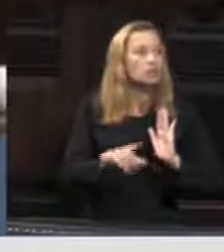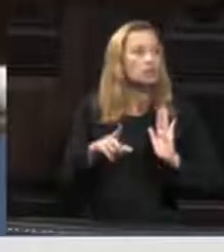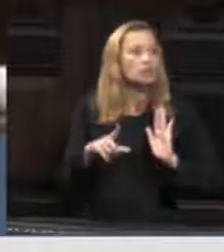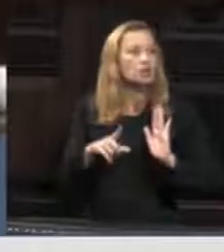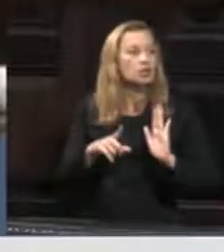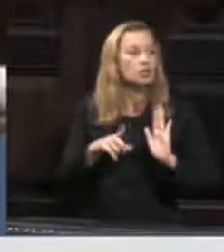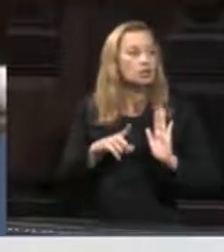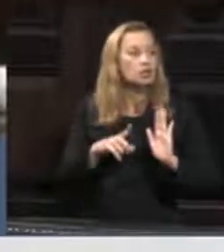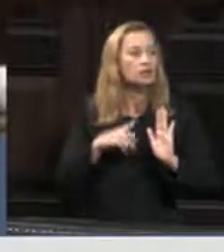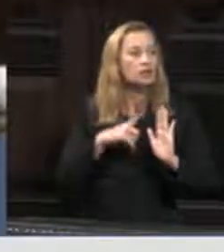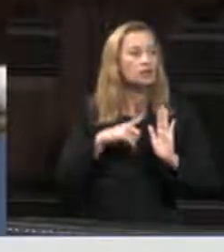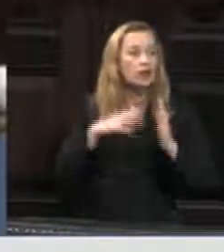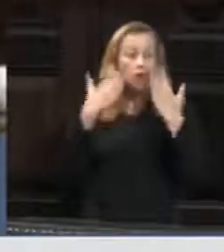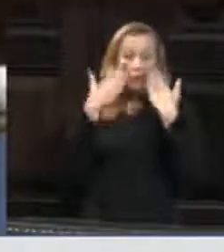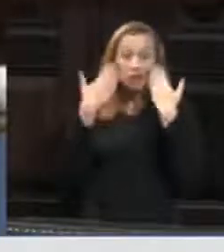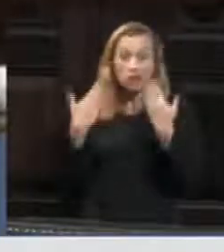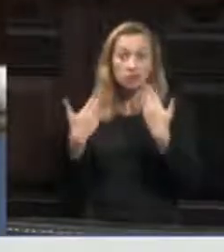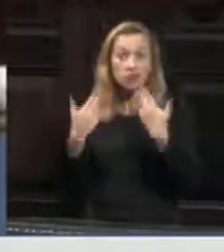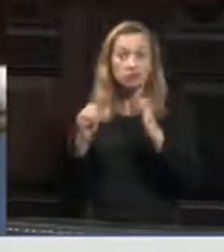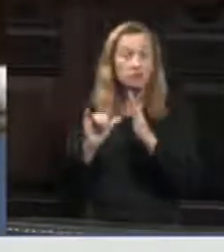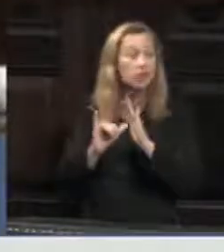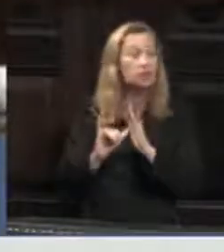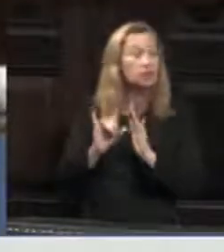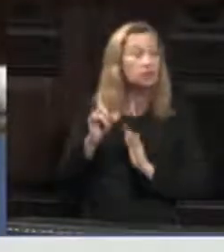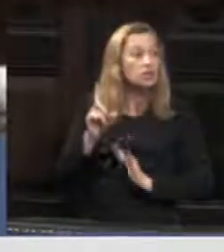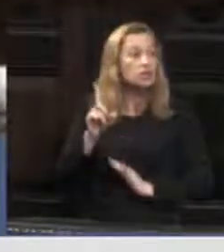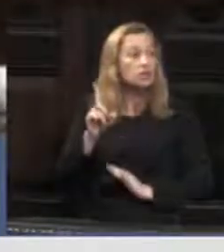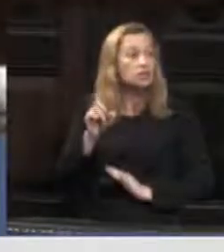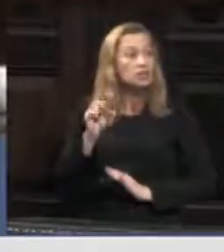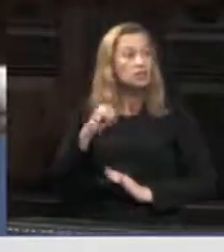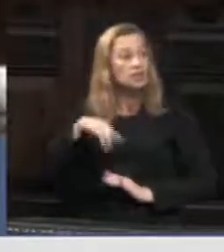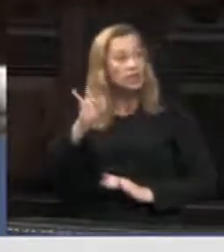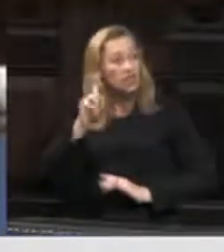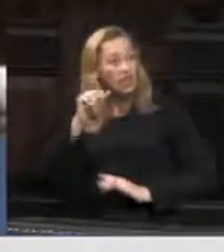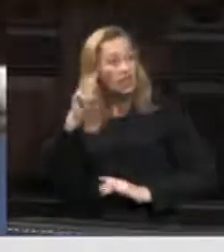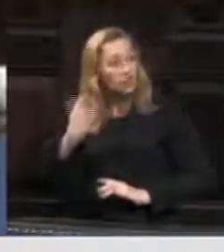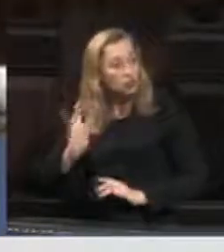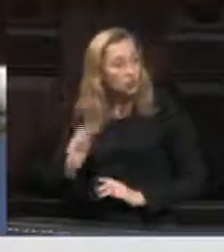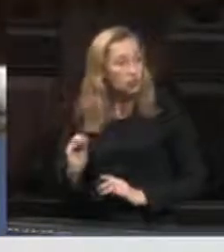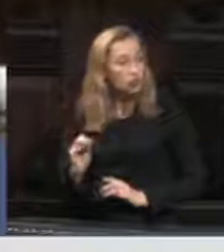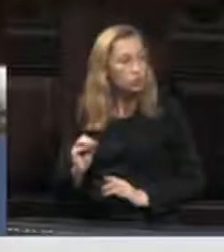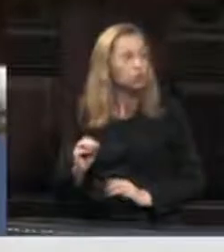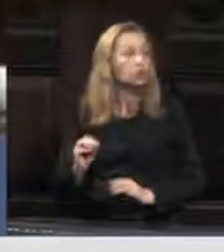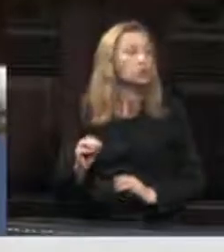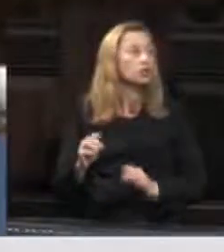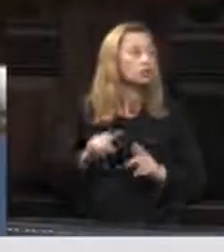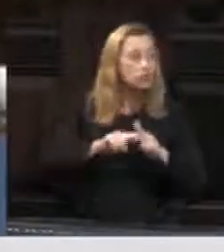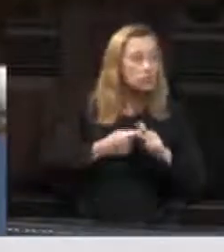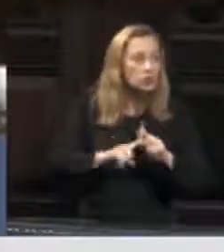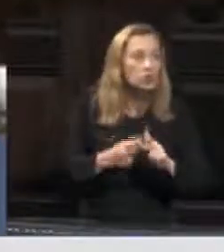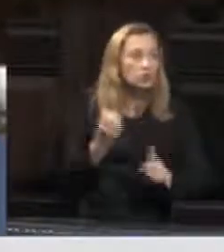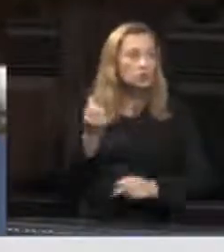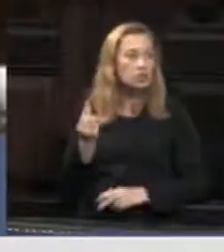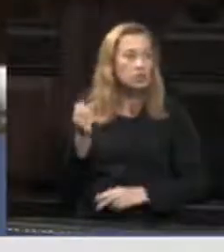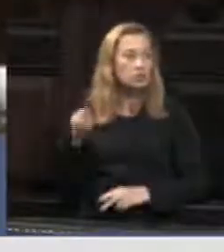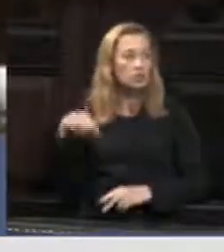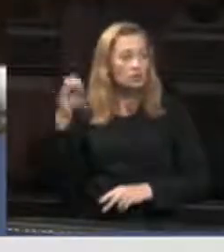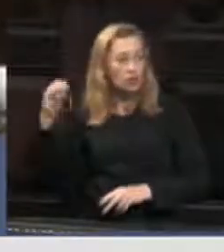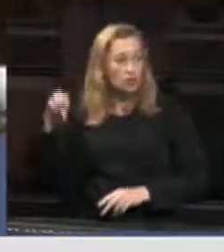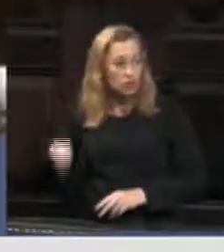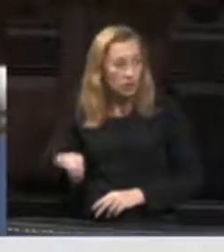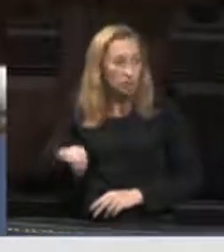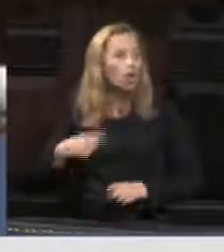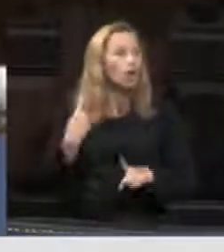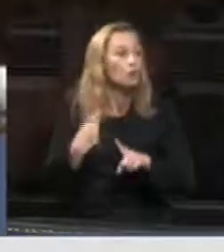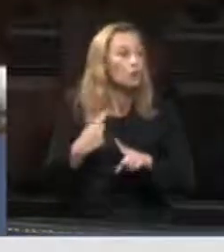pelas centrais sindicais que reivindicam um reajuste de 6 e 90 porque incorpora